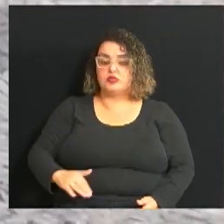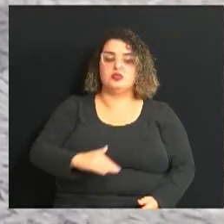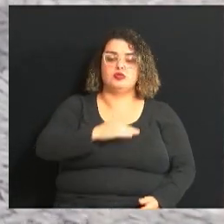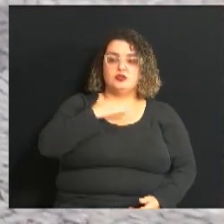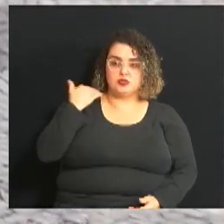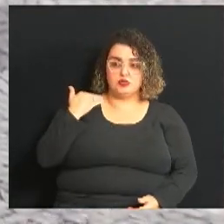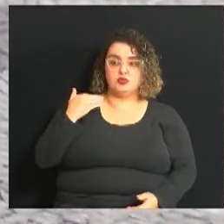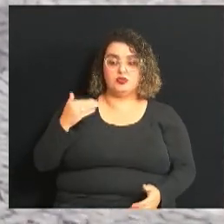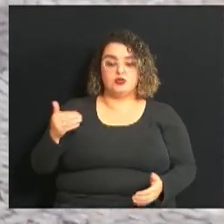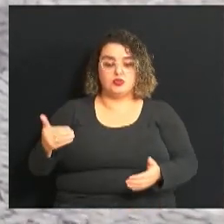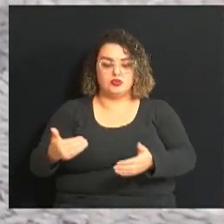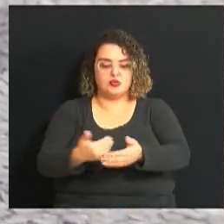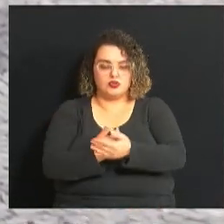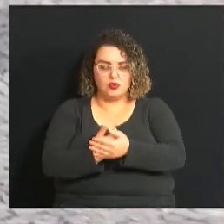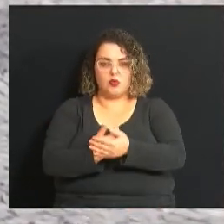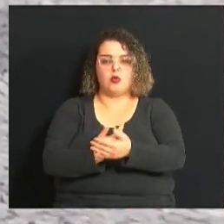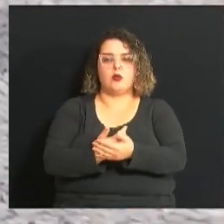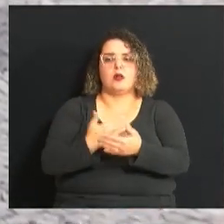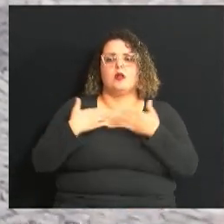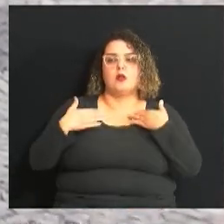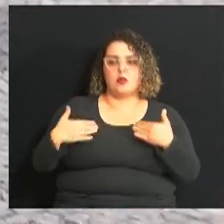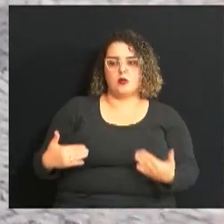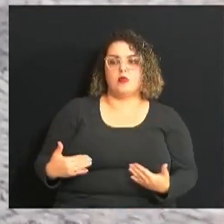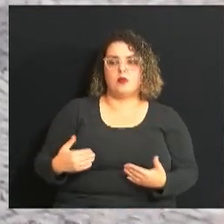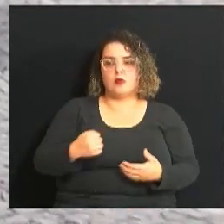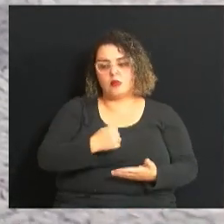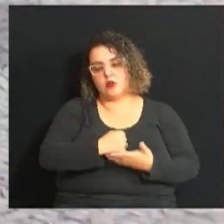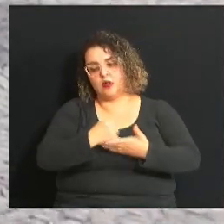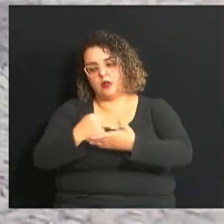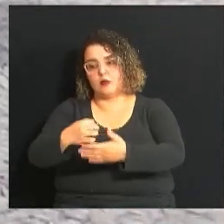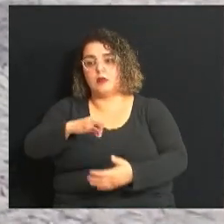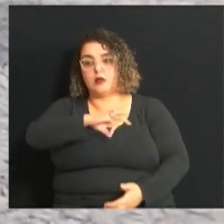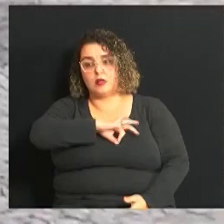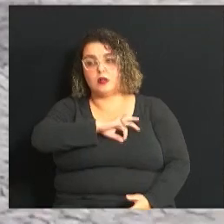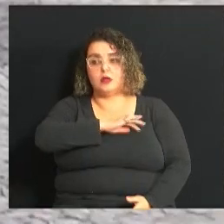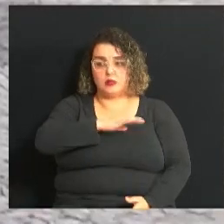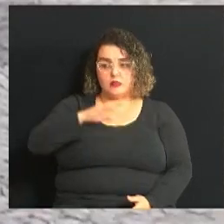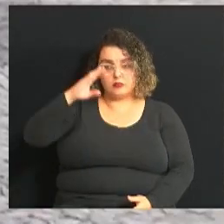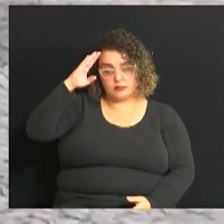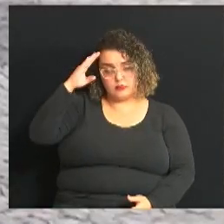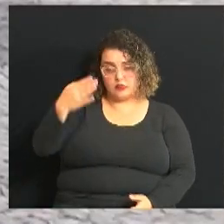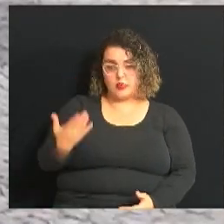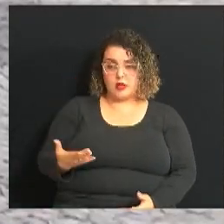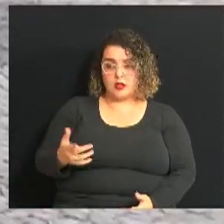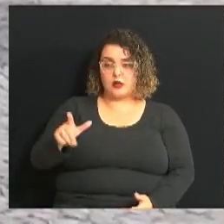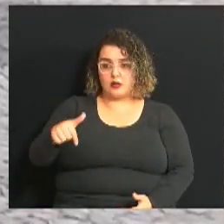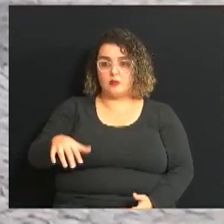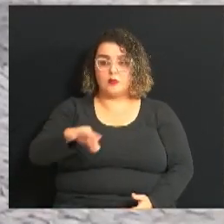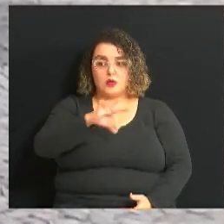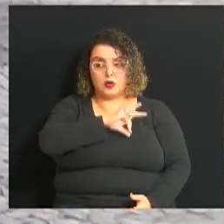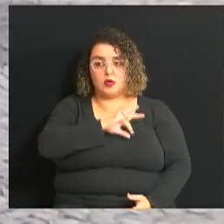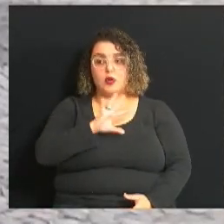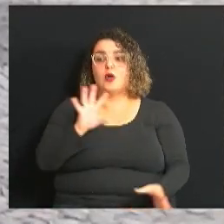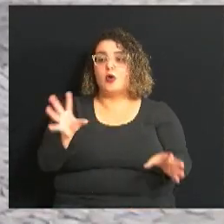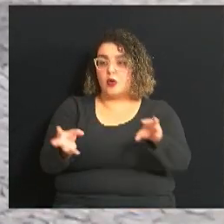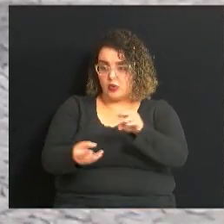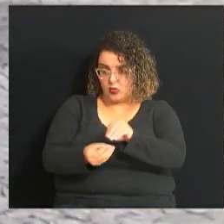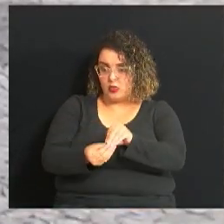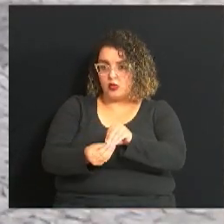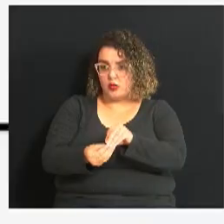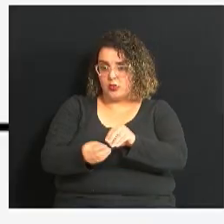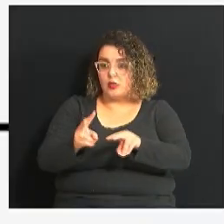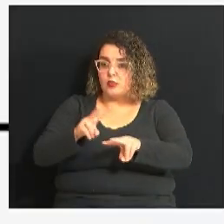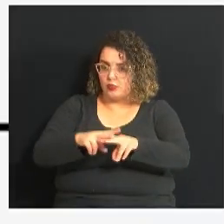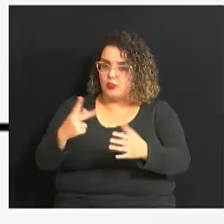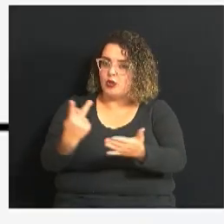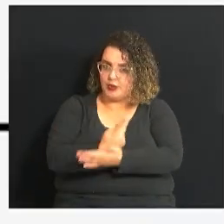ocultação de cadáver e foi levada à Delegacia pouco depois policiais concluíram que ela havia sido detida